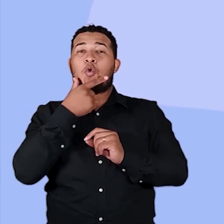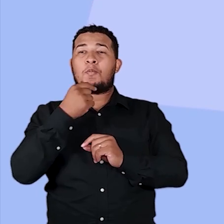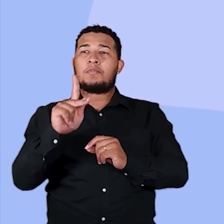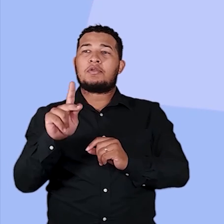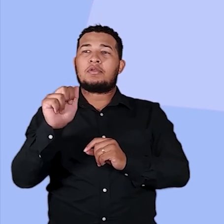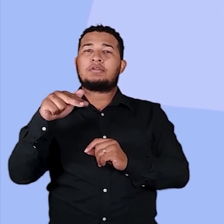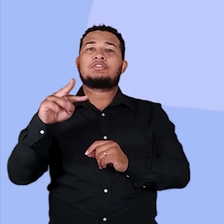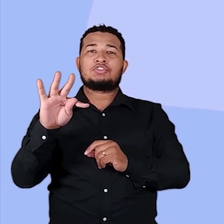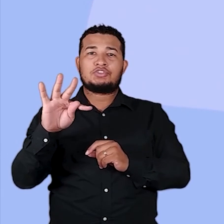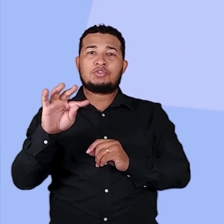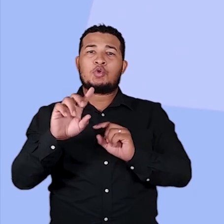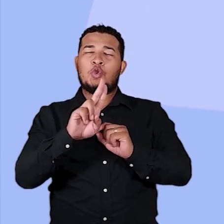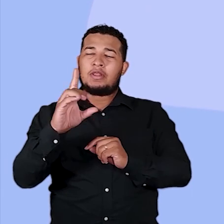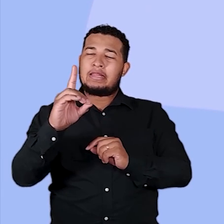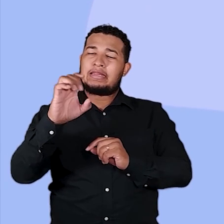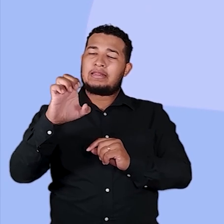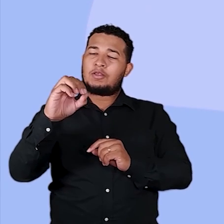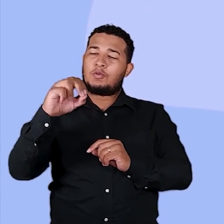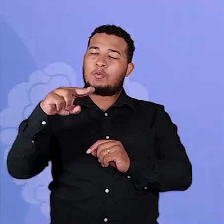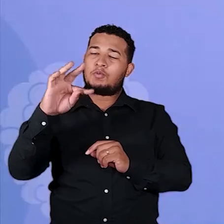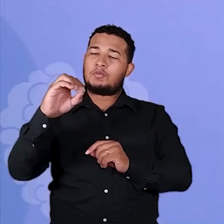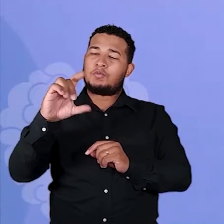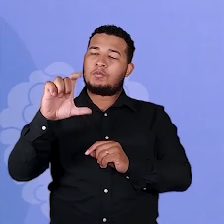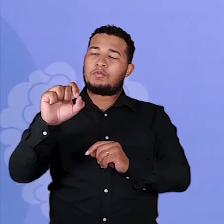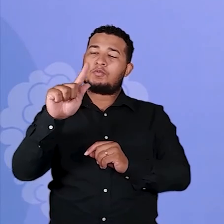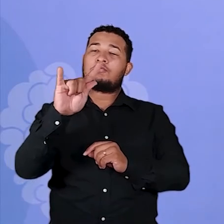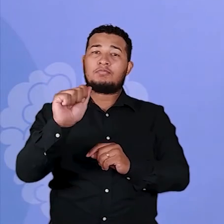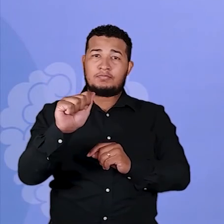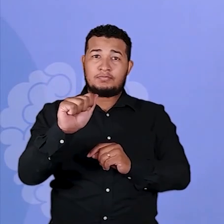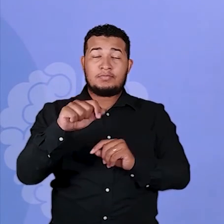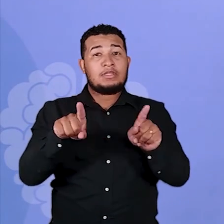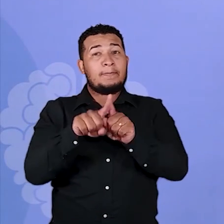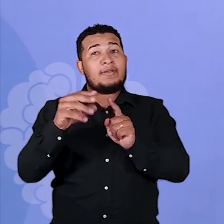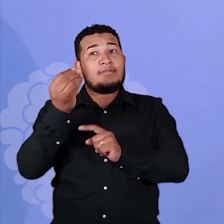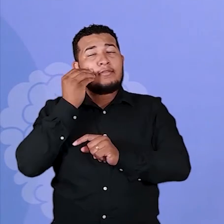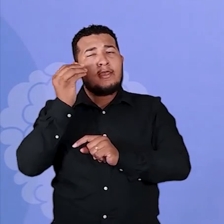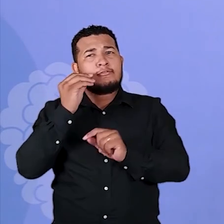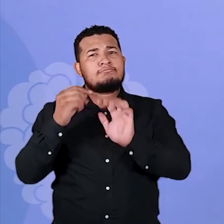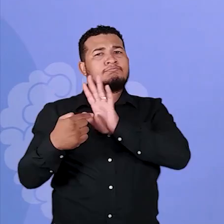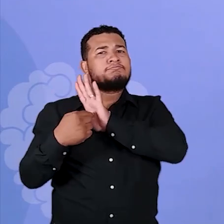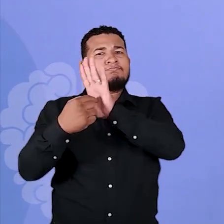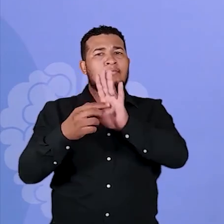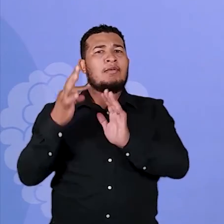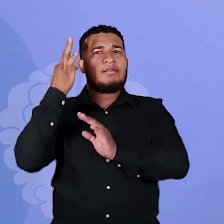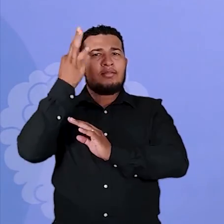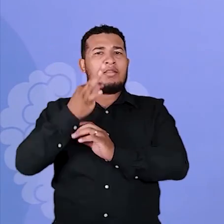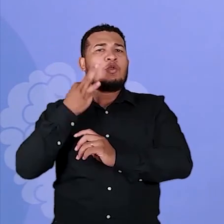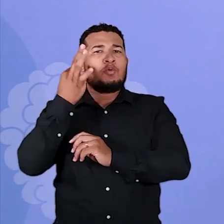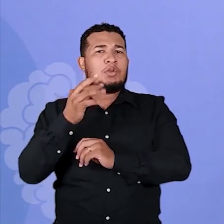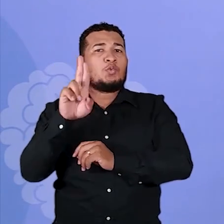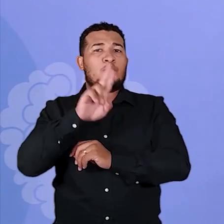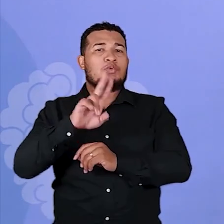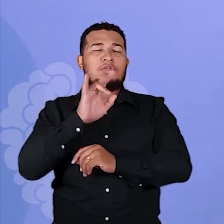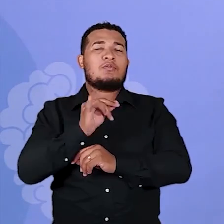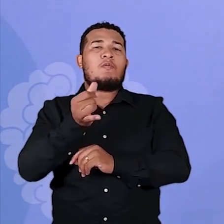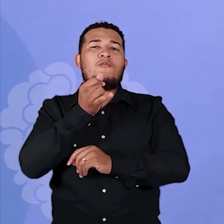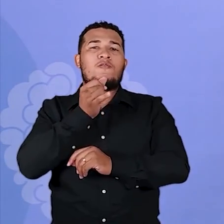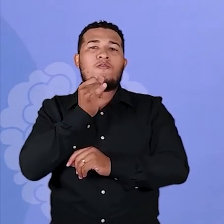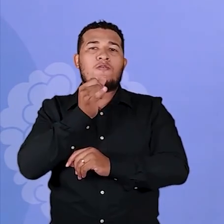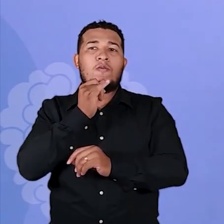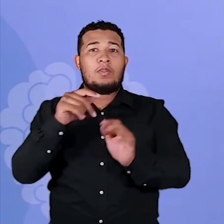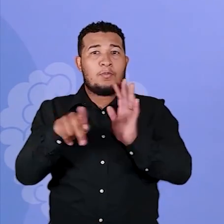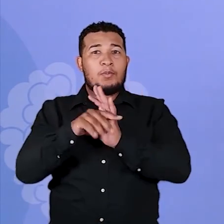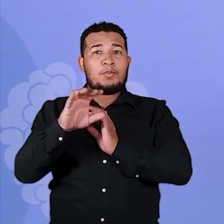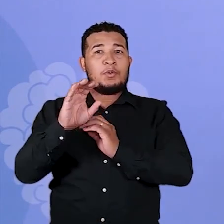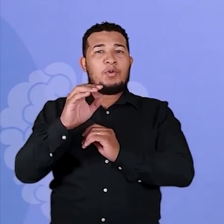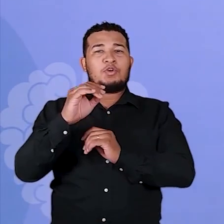do Kant, a deontologia. E nós tentamos ilustrar essas teorias com o